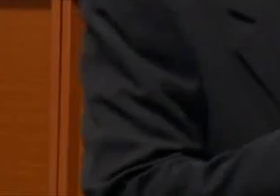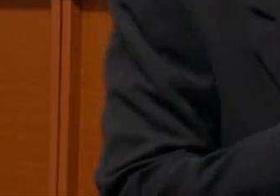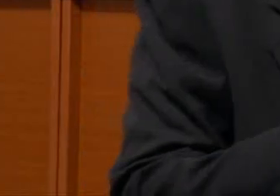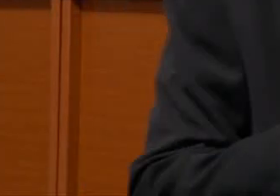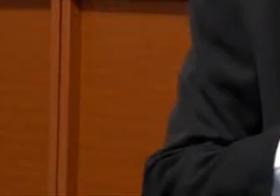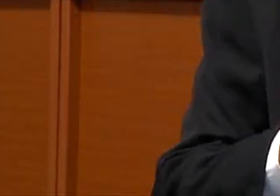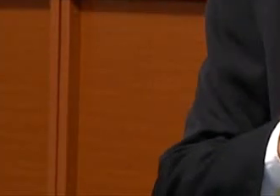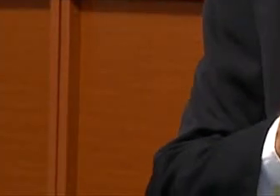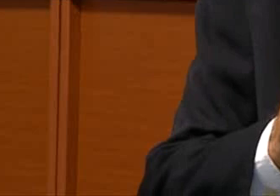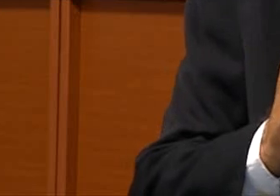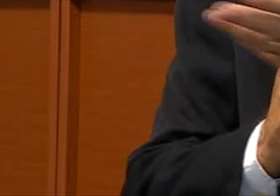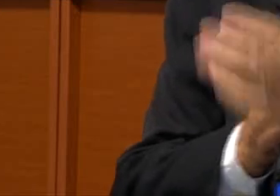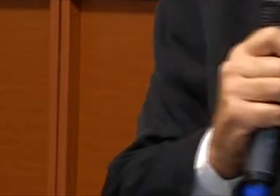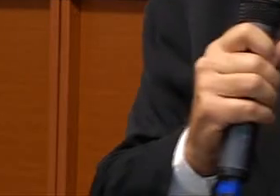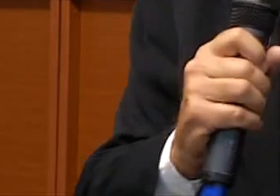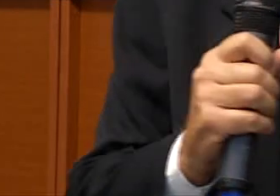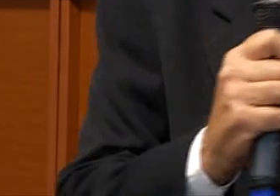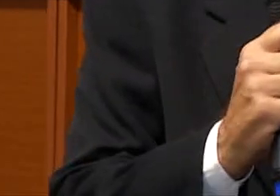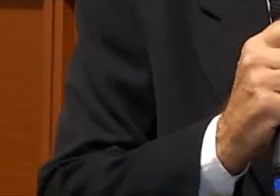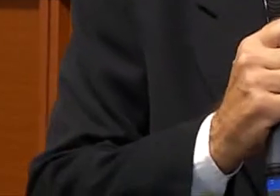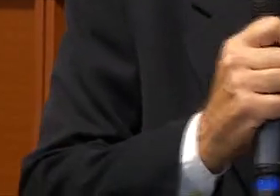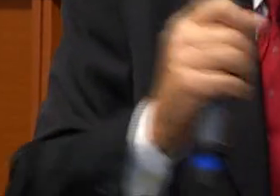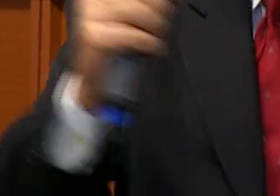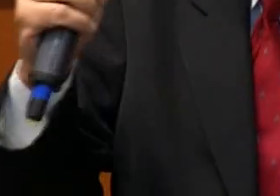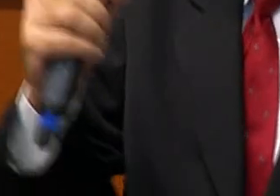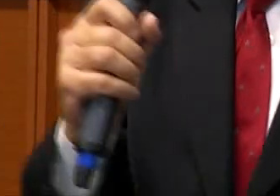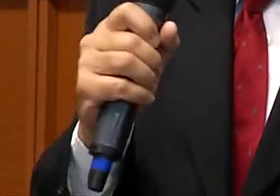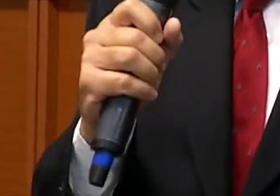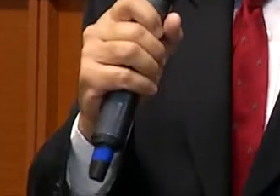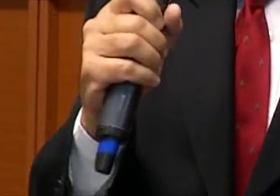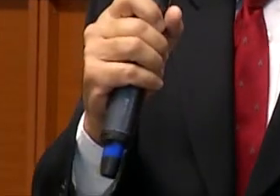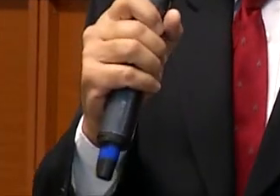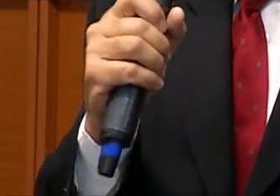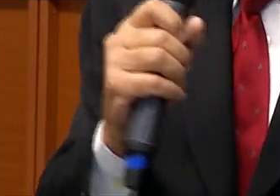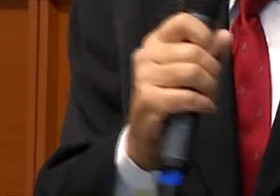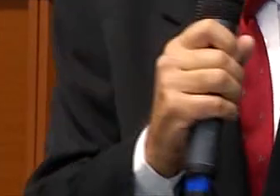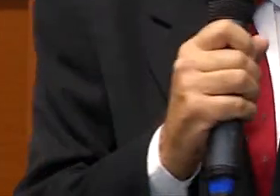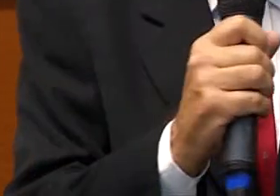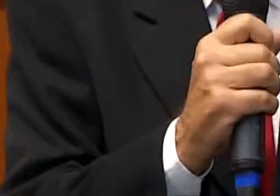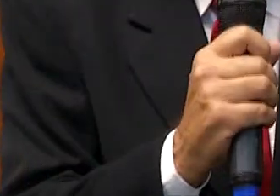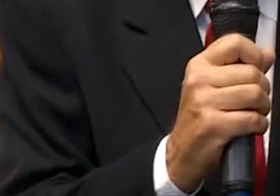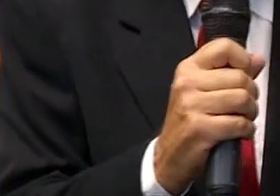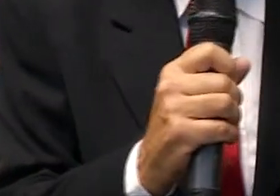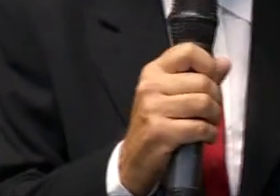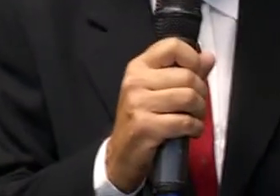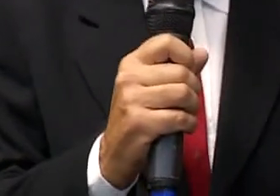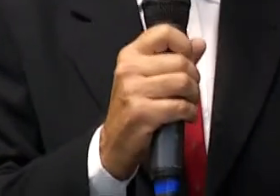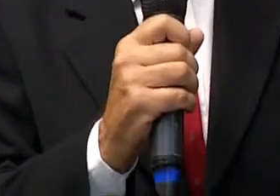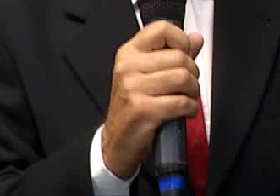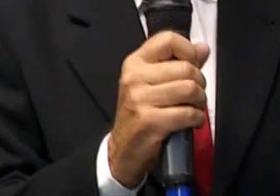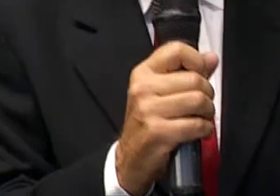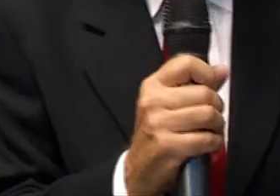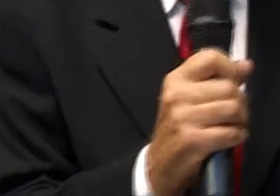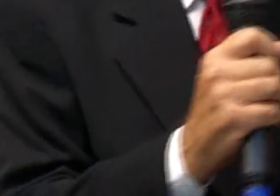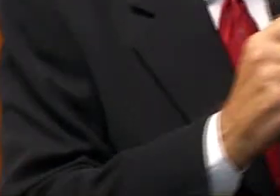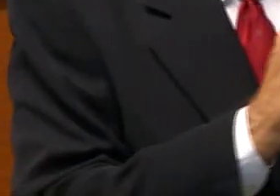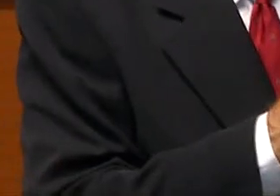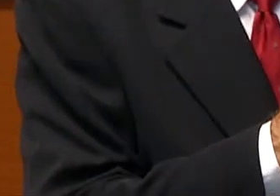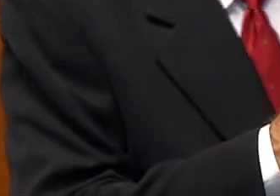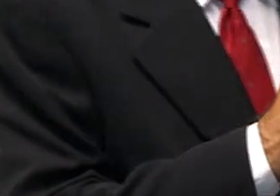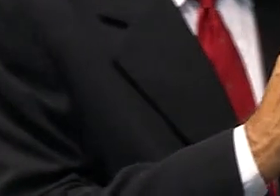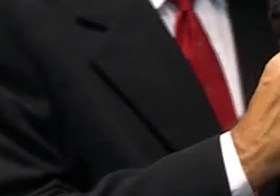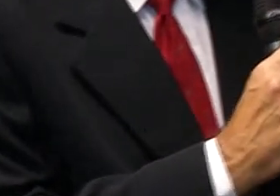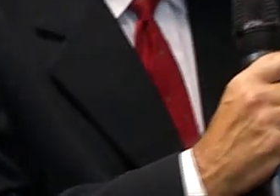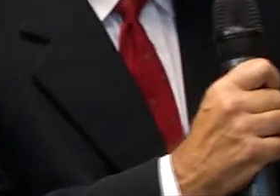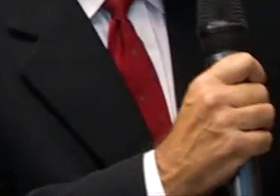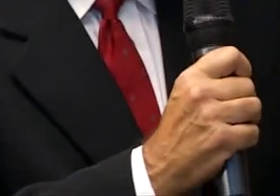Aliás, em nome de qual eu cumprimento os demais vereadores, os demais presentes aqui. Nós chegamos em